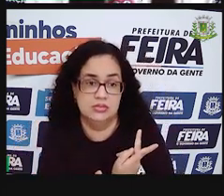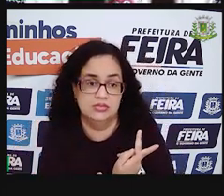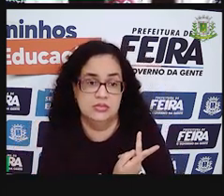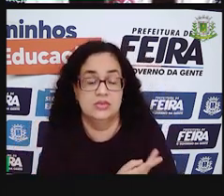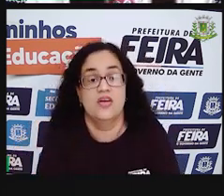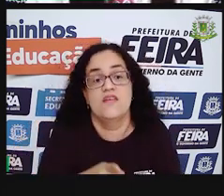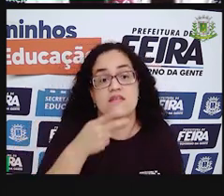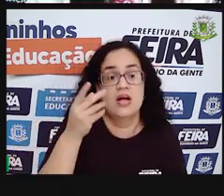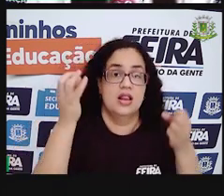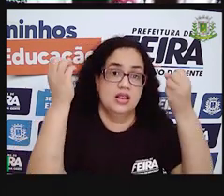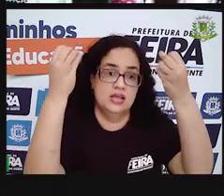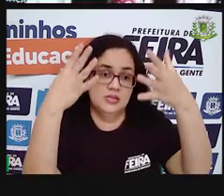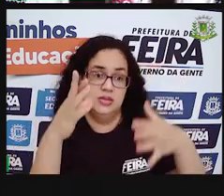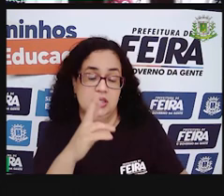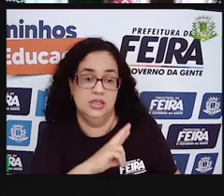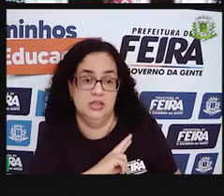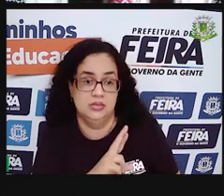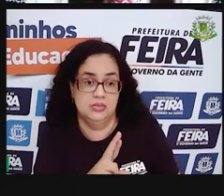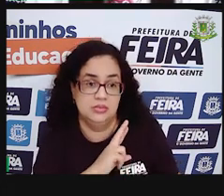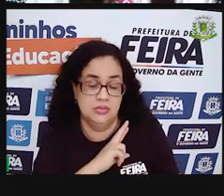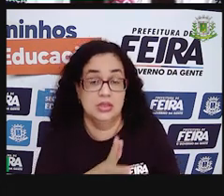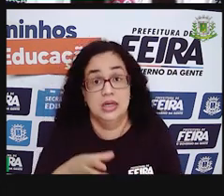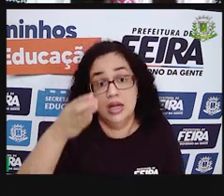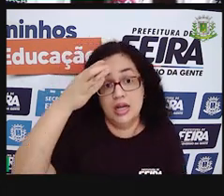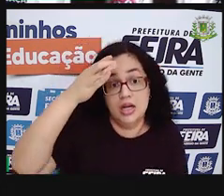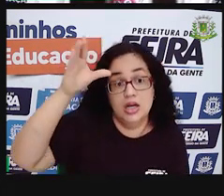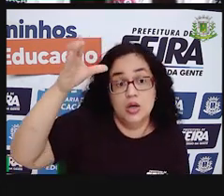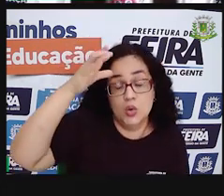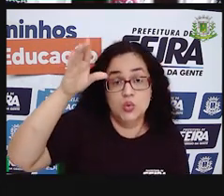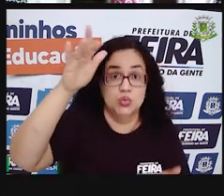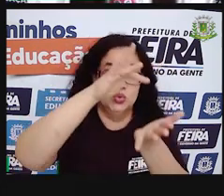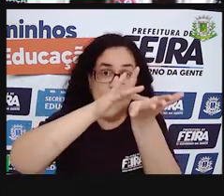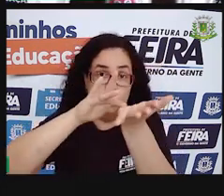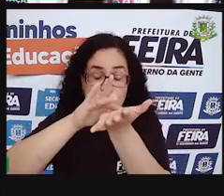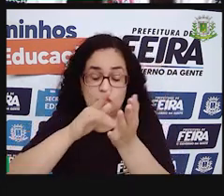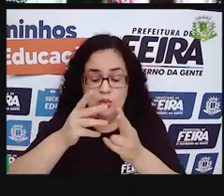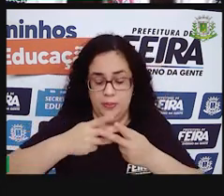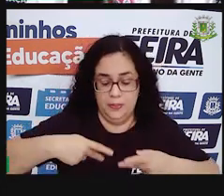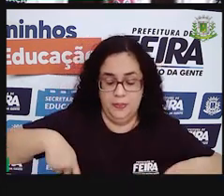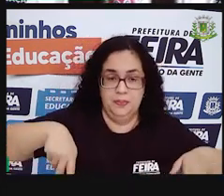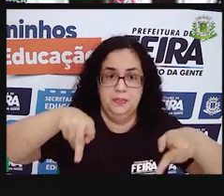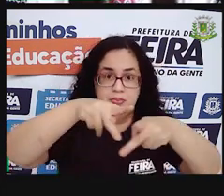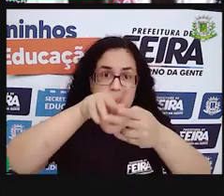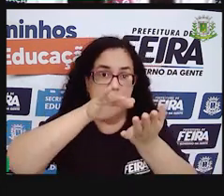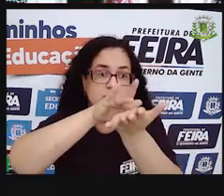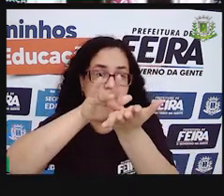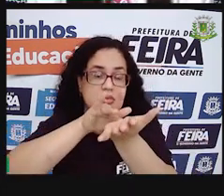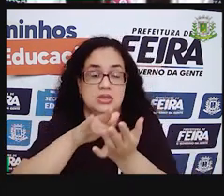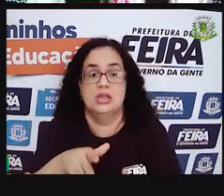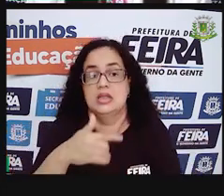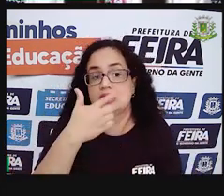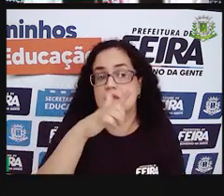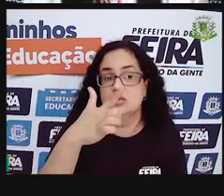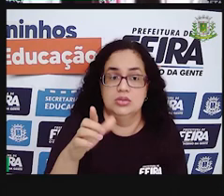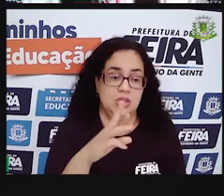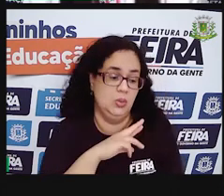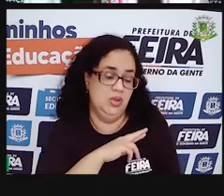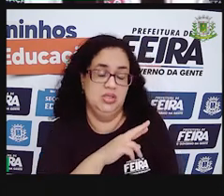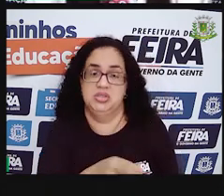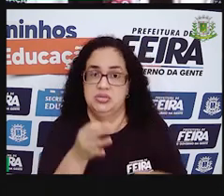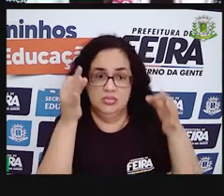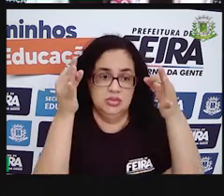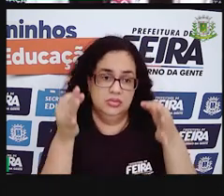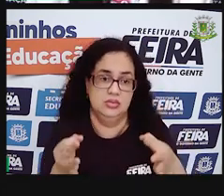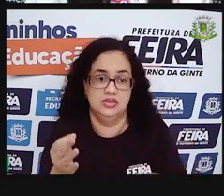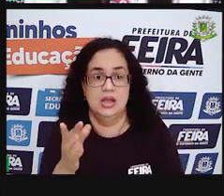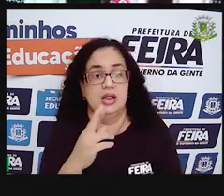gente fala de religião. Então, a cultura cigana, o povo cigano, eles não têm uma religião definida.